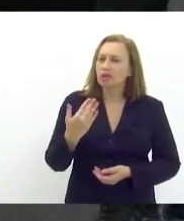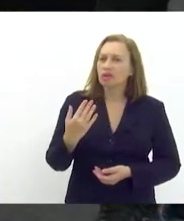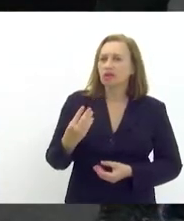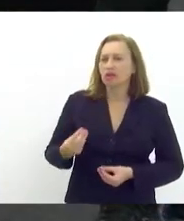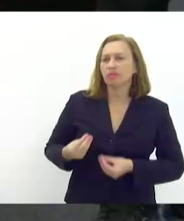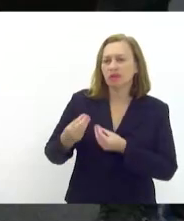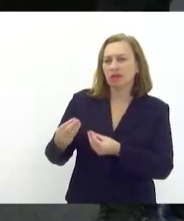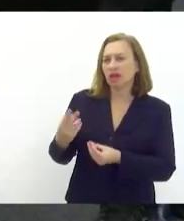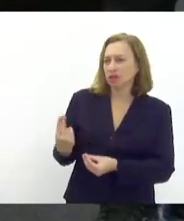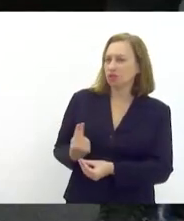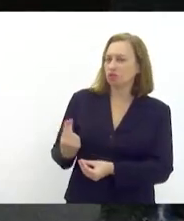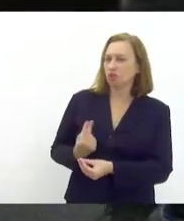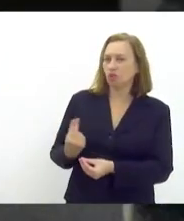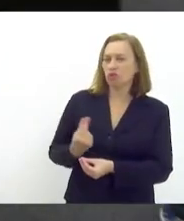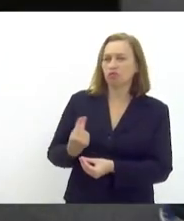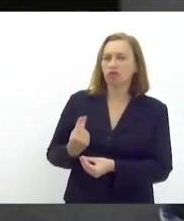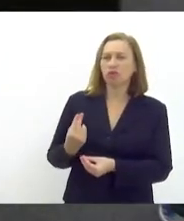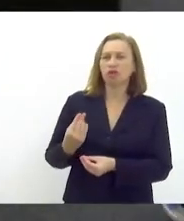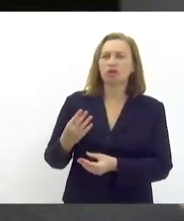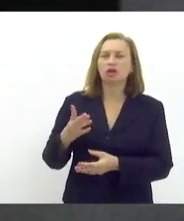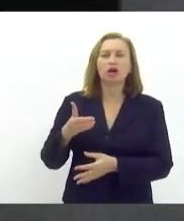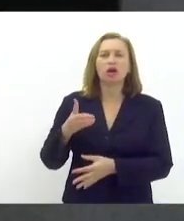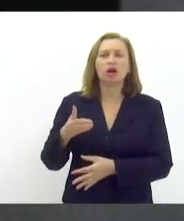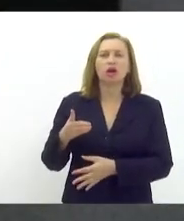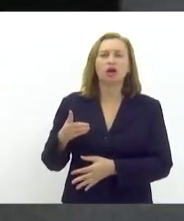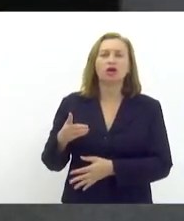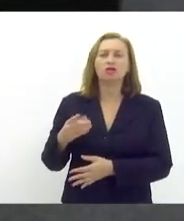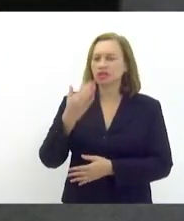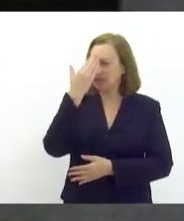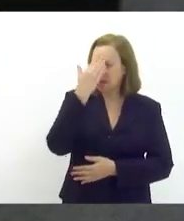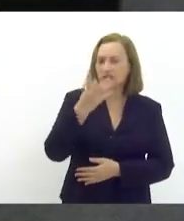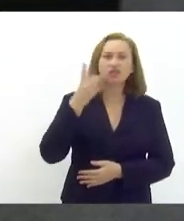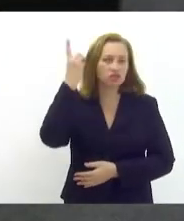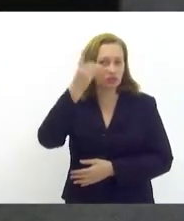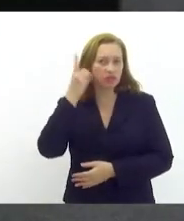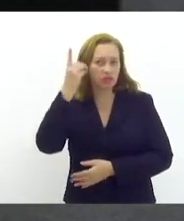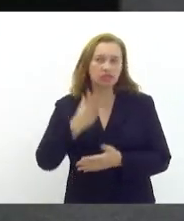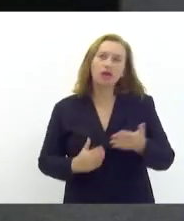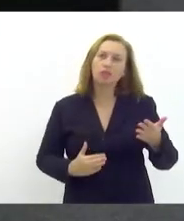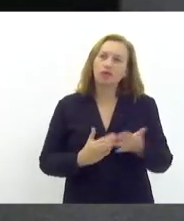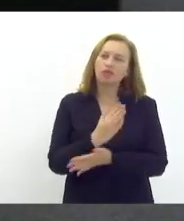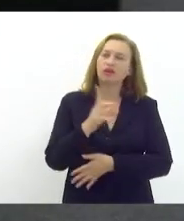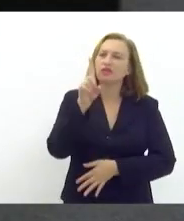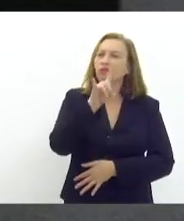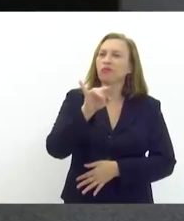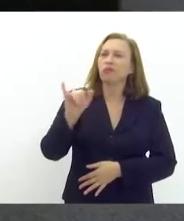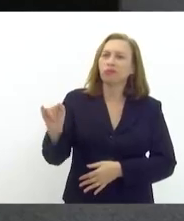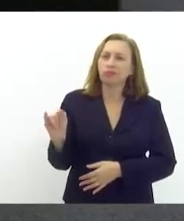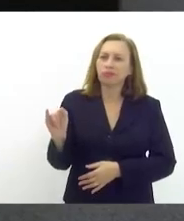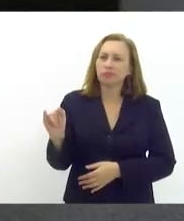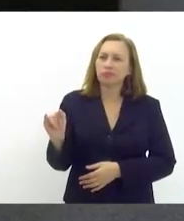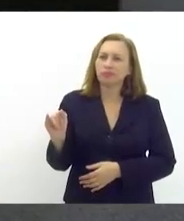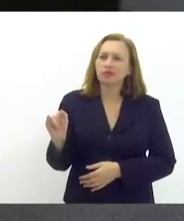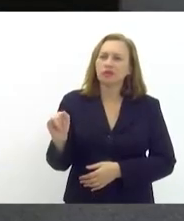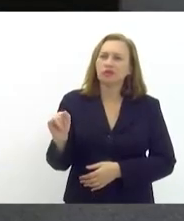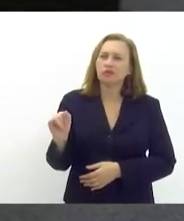e agradecer aos deputados e os deputados que votaram favorável e a gente ter o dia